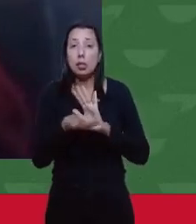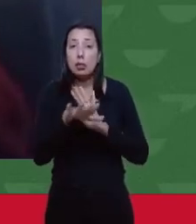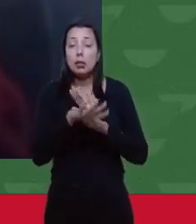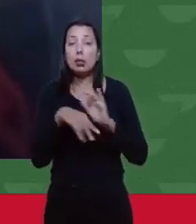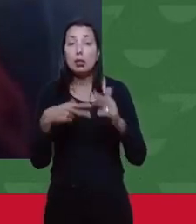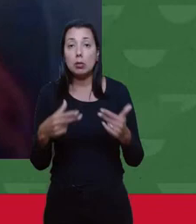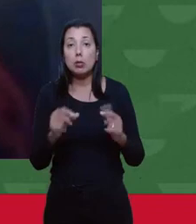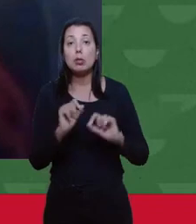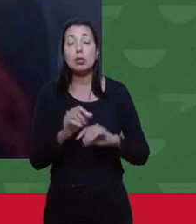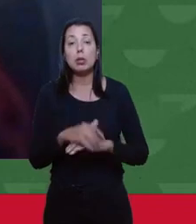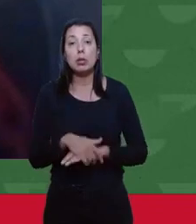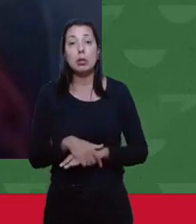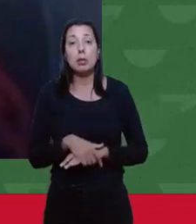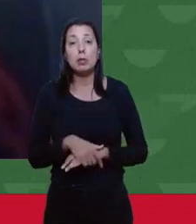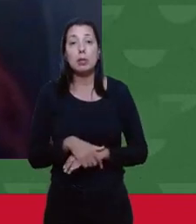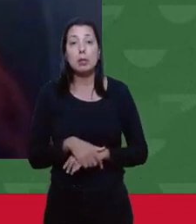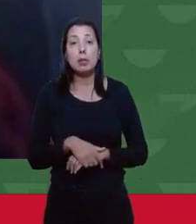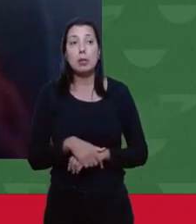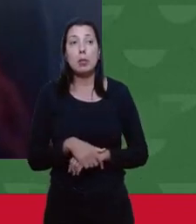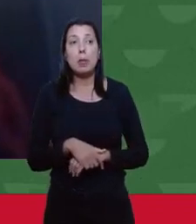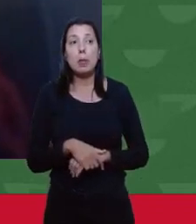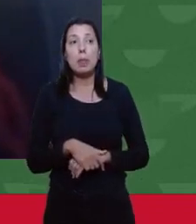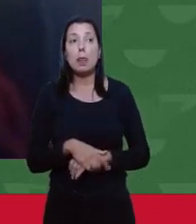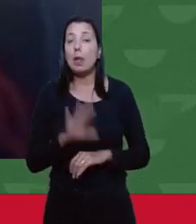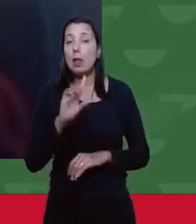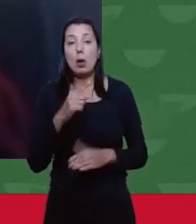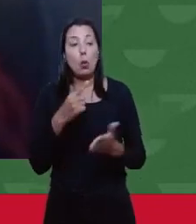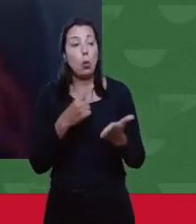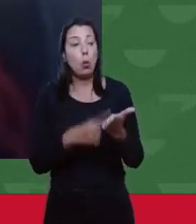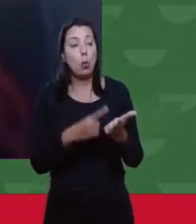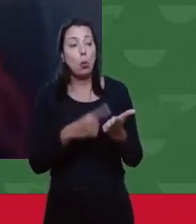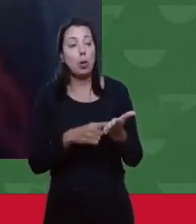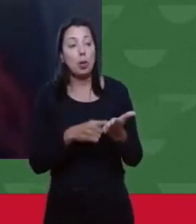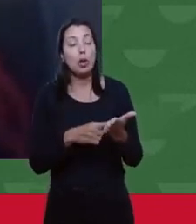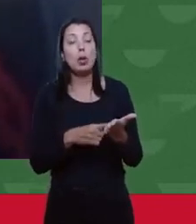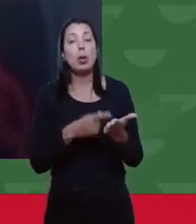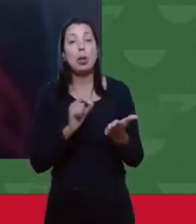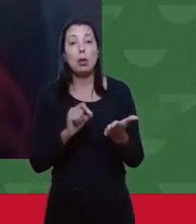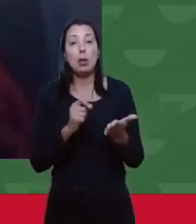ações por não cumprimento de obrigação